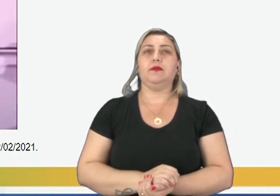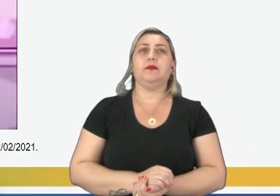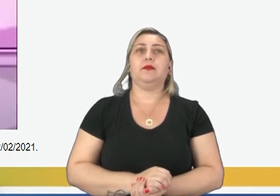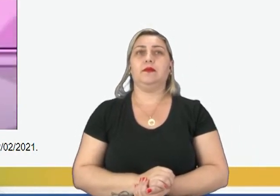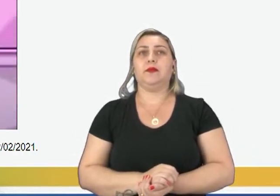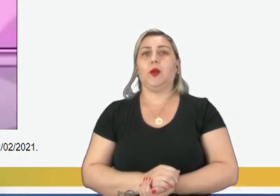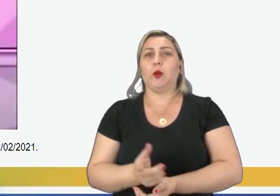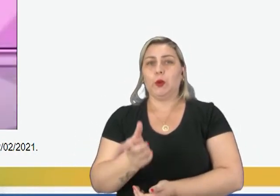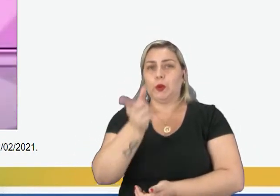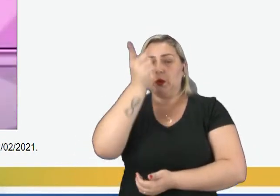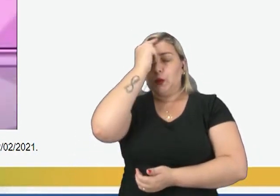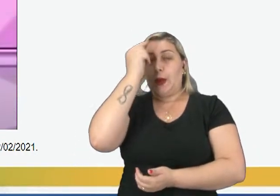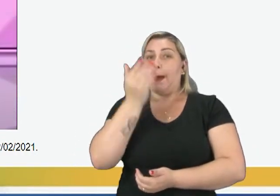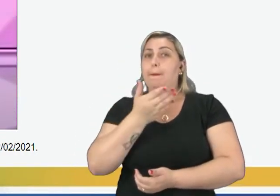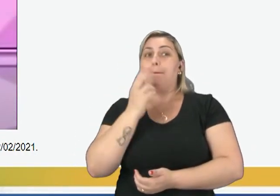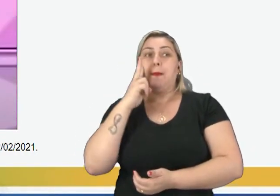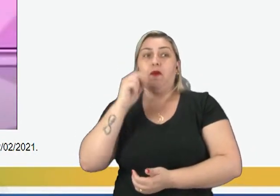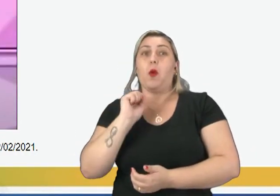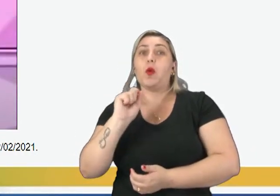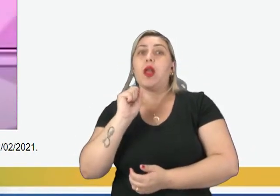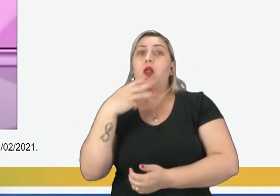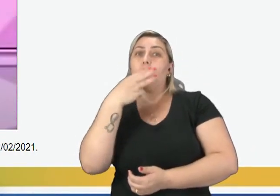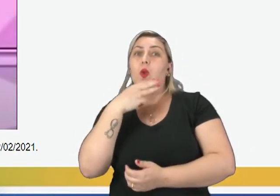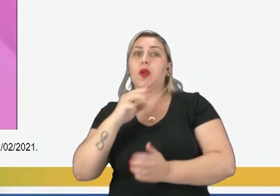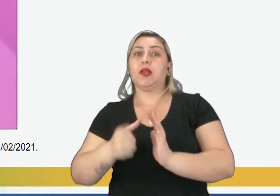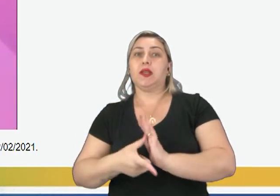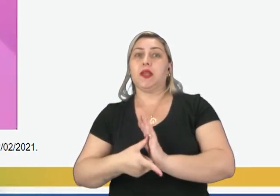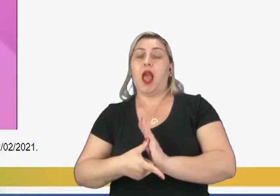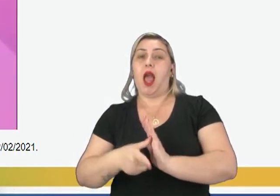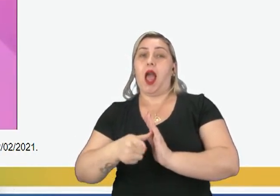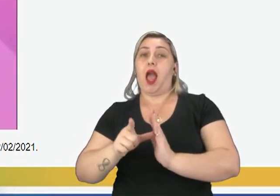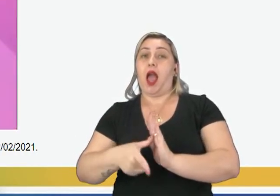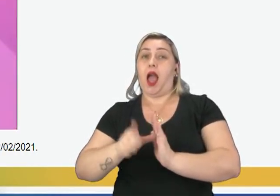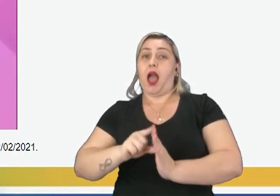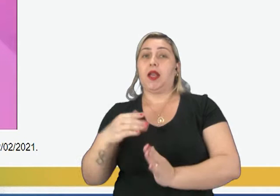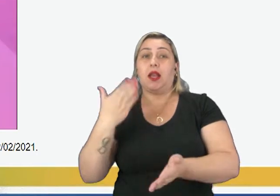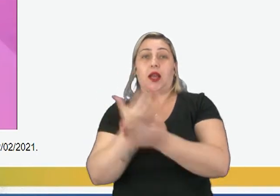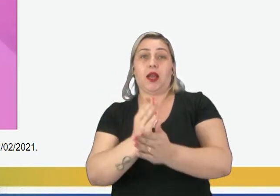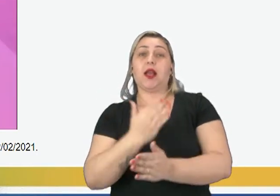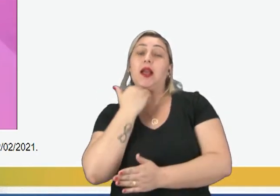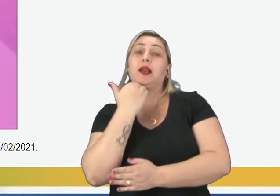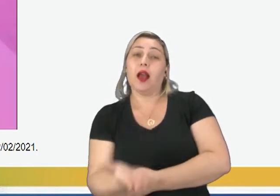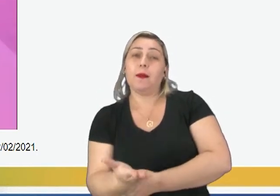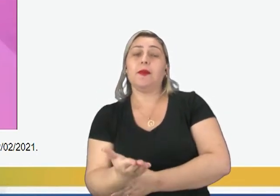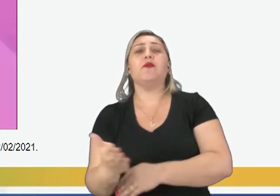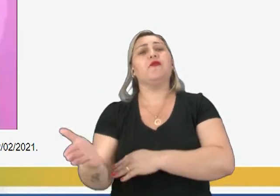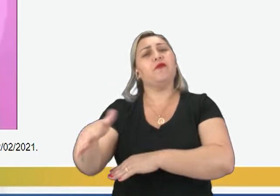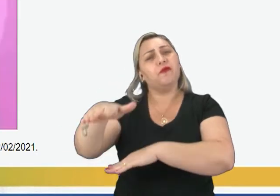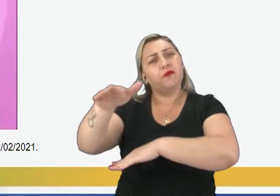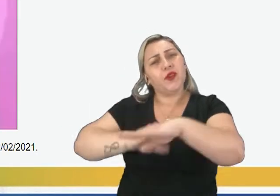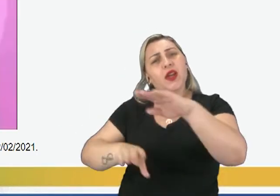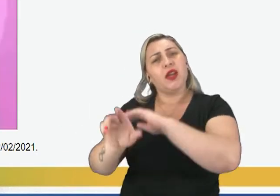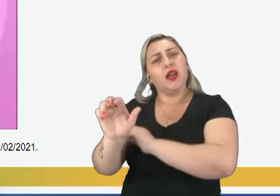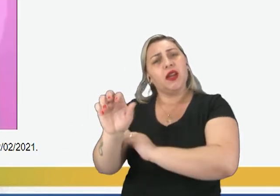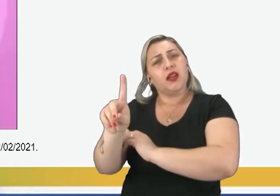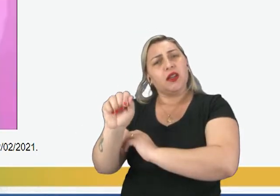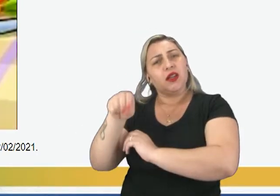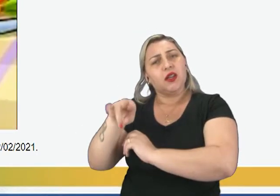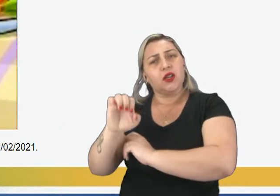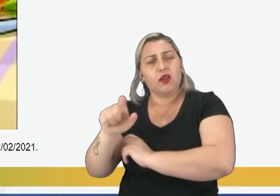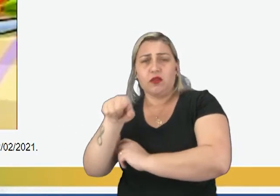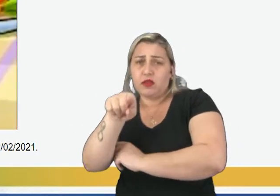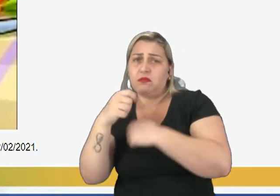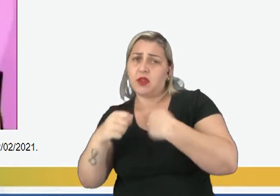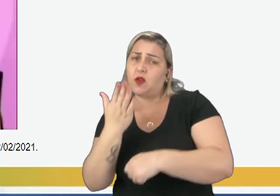Nossa, essa foi por pouco. É melhor ver o que tem de sobremesa antes que acabe. Vem, Daniel, você precisa comer. Eu não quero, tia.